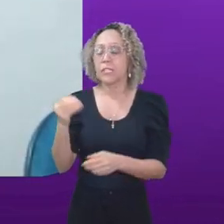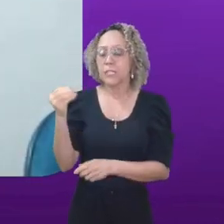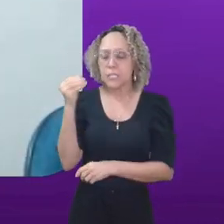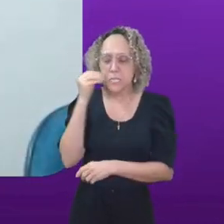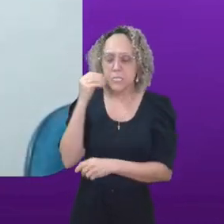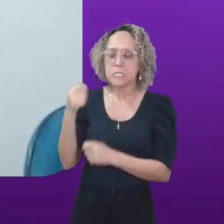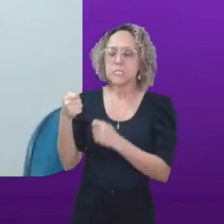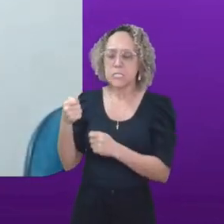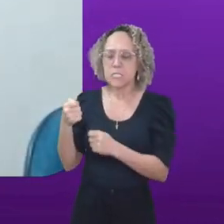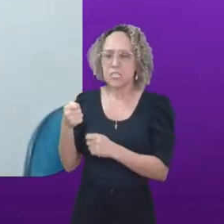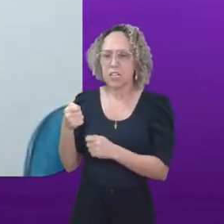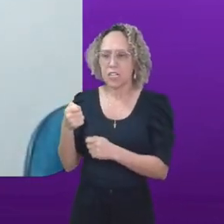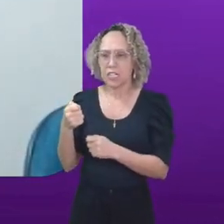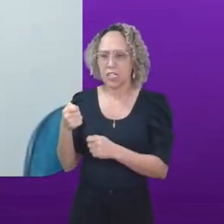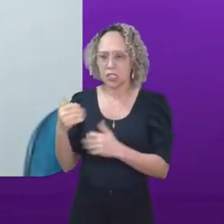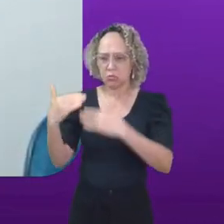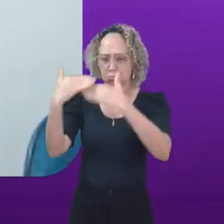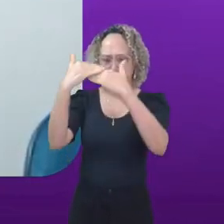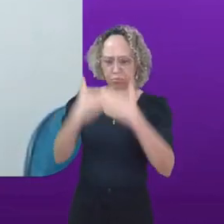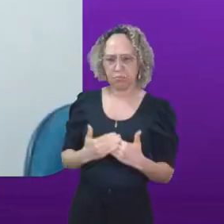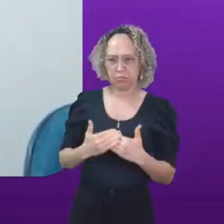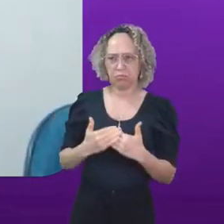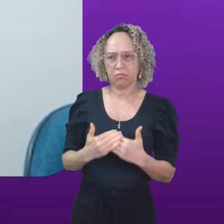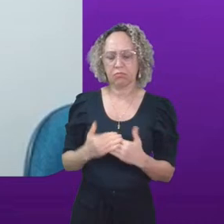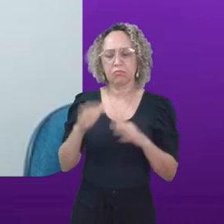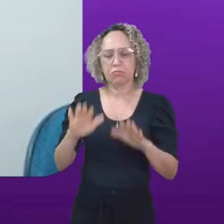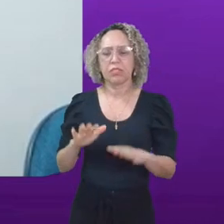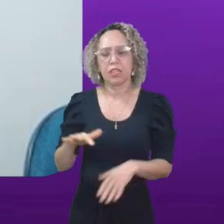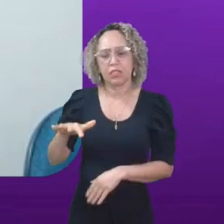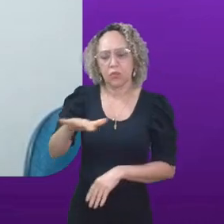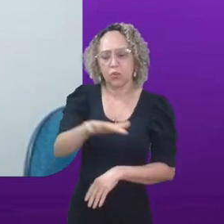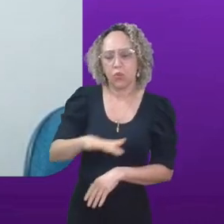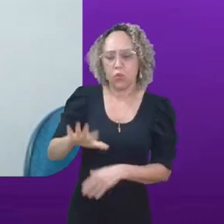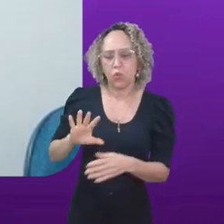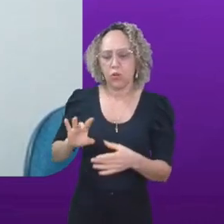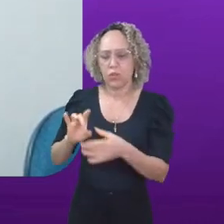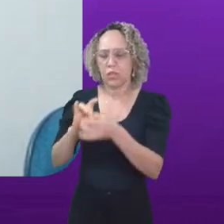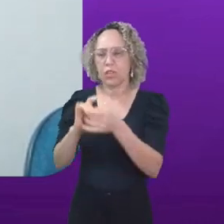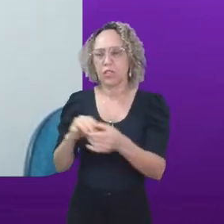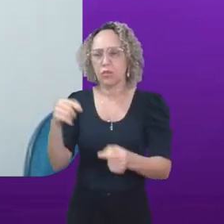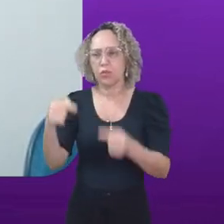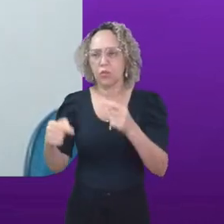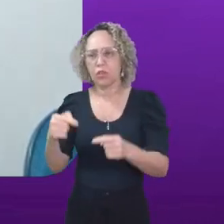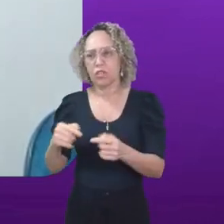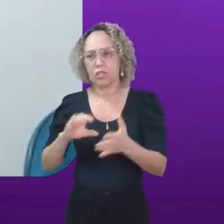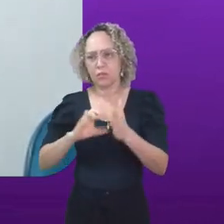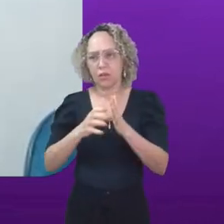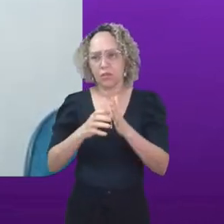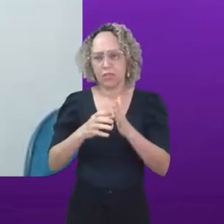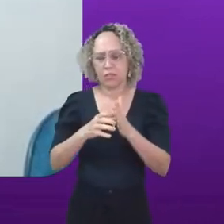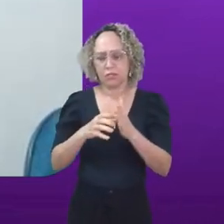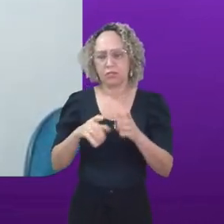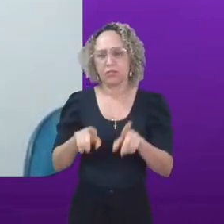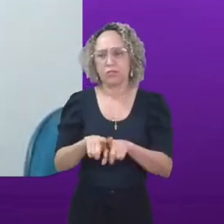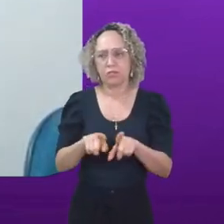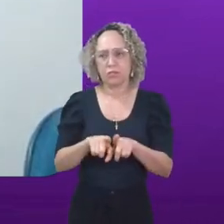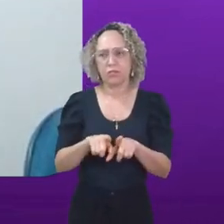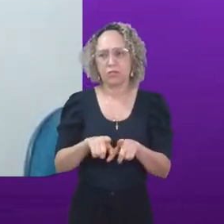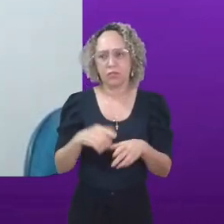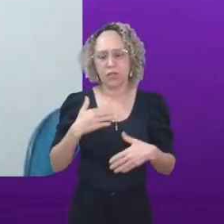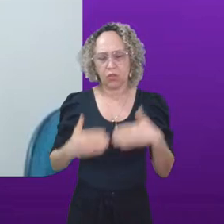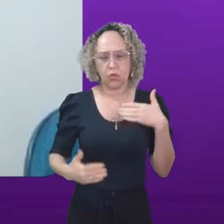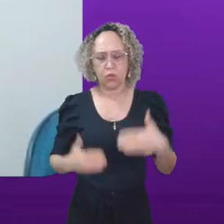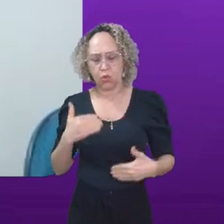né? E quando você vai para o campo político partidário, né, para além do corpo político, para o corpo